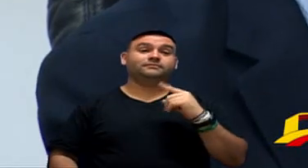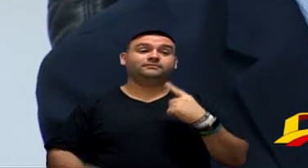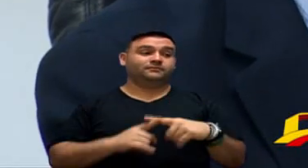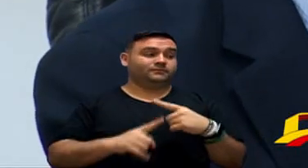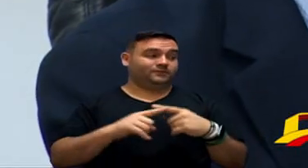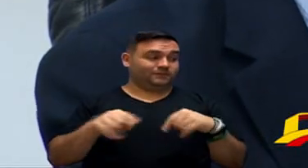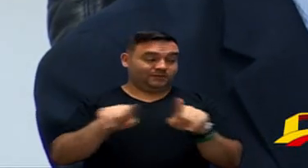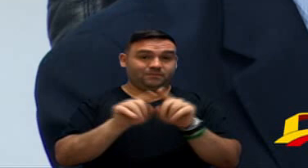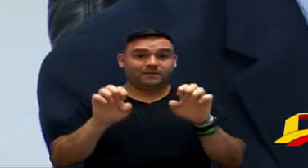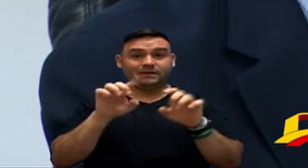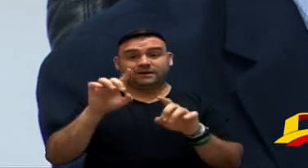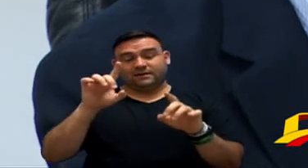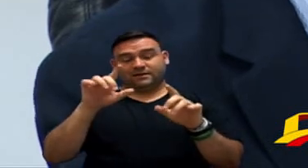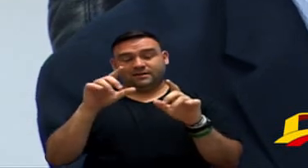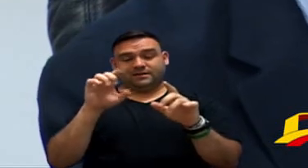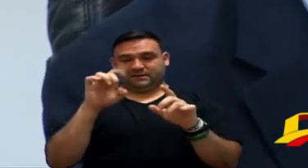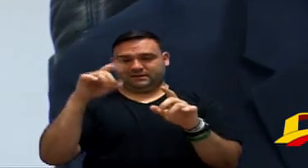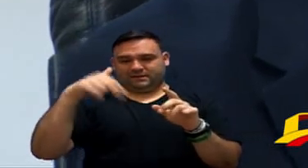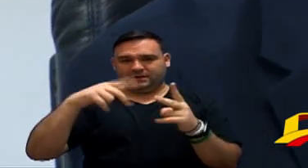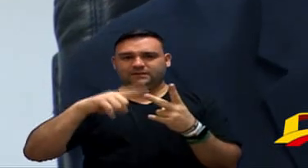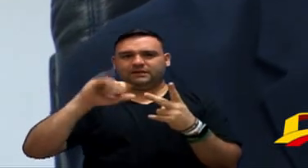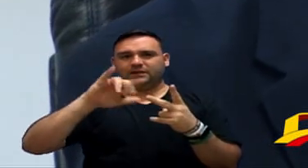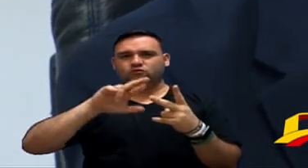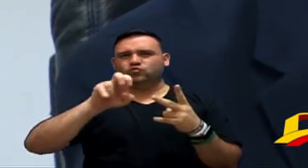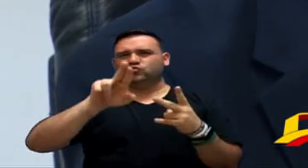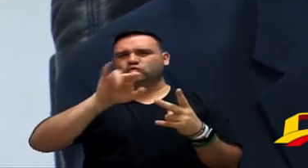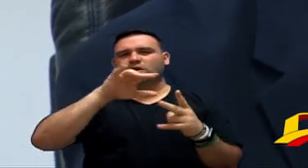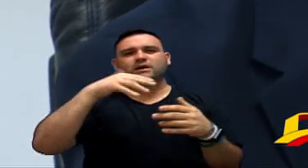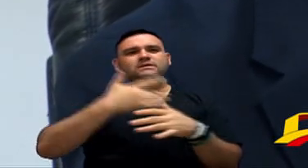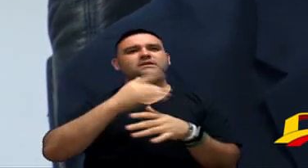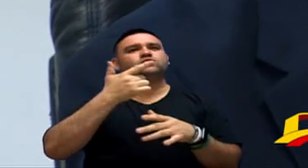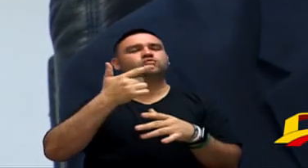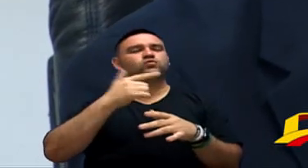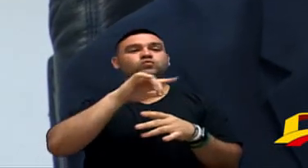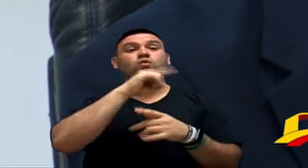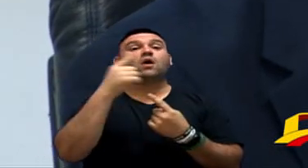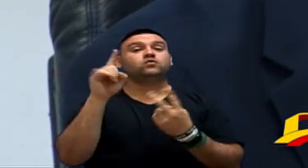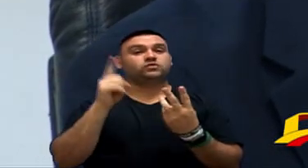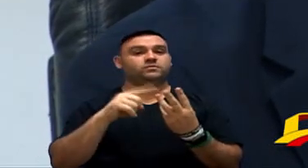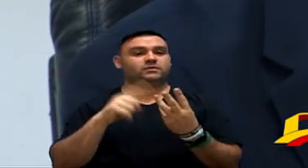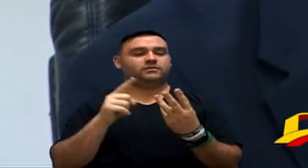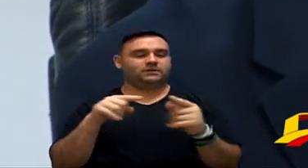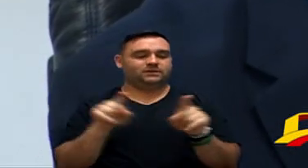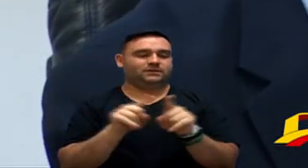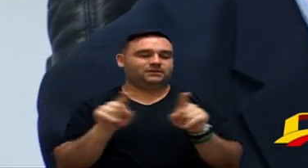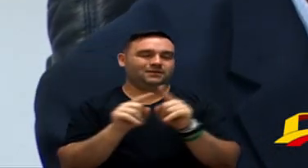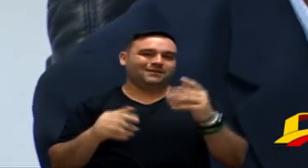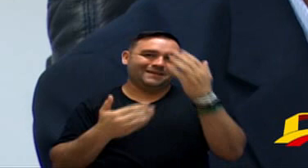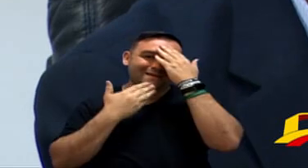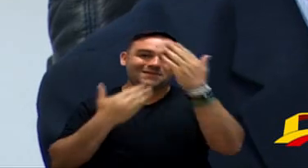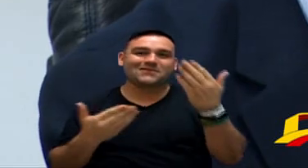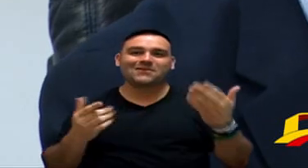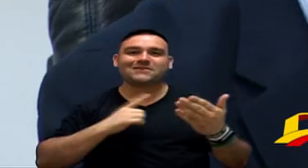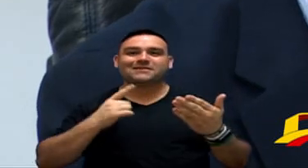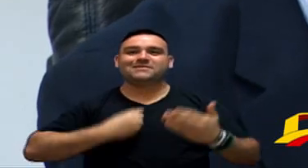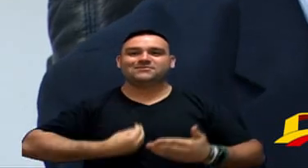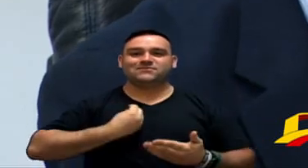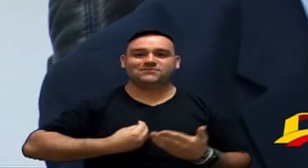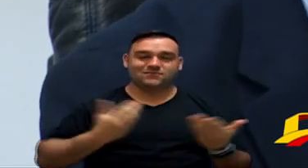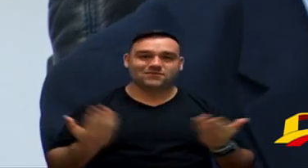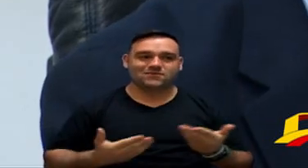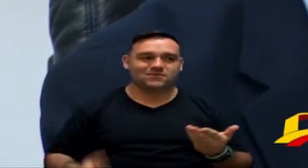só pelo Ede Cajuru por Sorocaba inteira É verdade obrigado e a urna eu queria agradecer a visita do padre Waguinho que teve aqui também